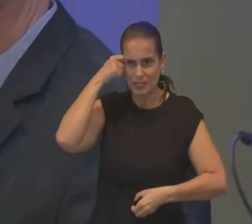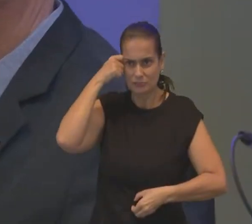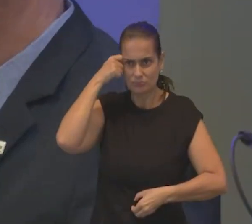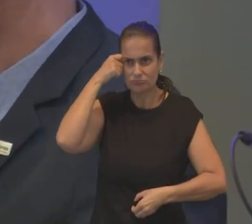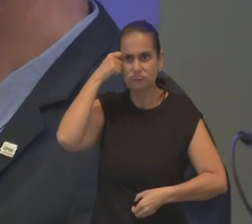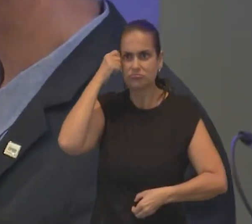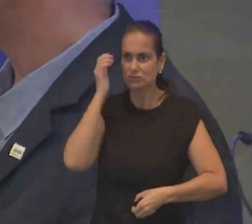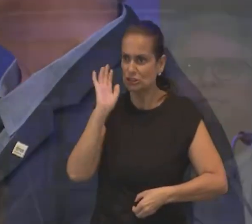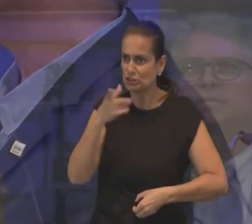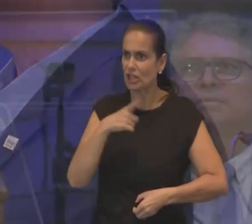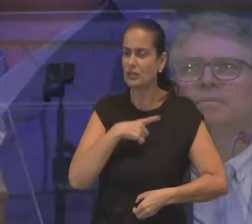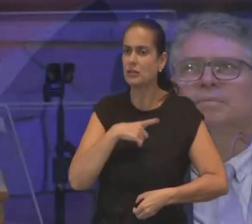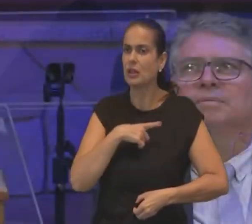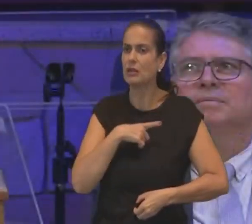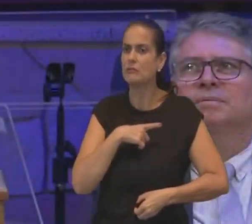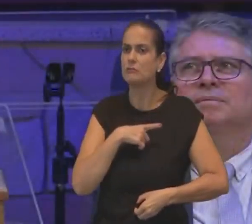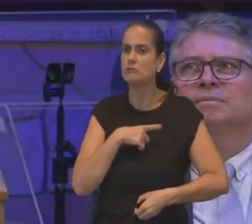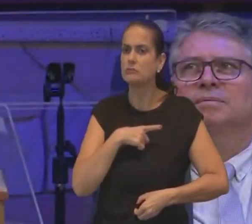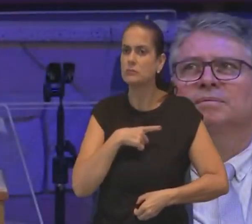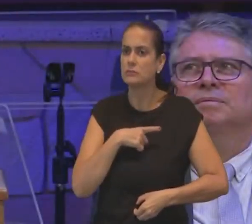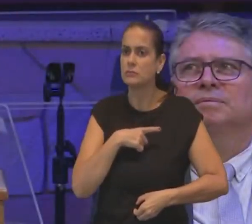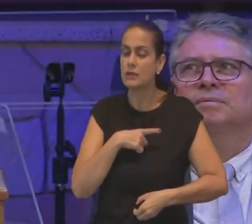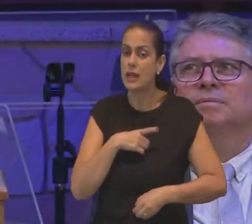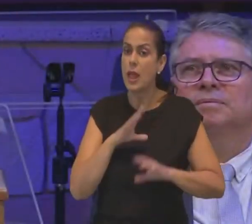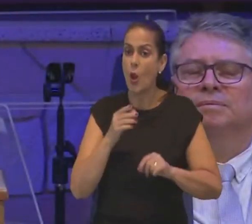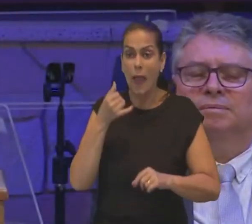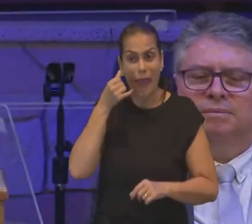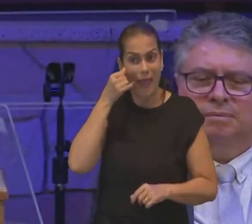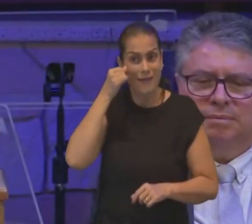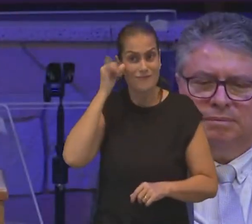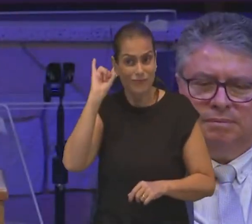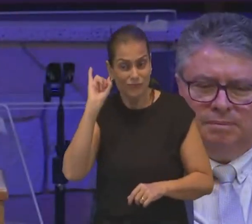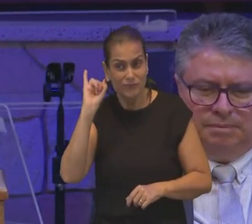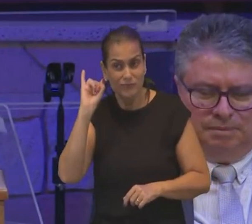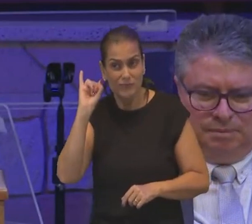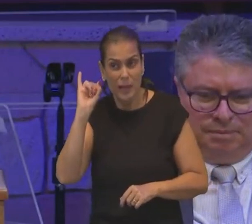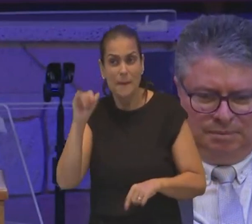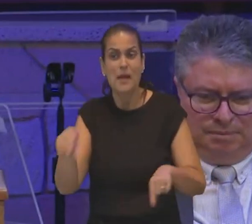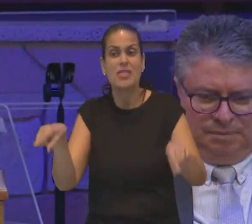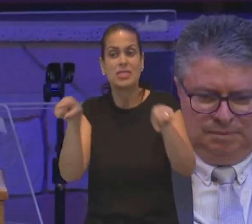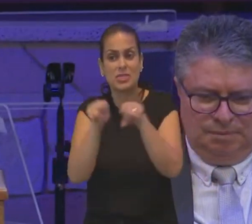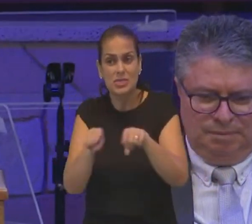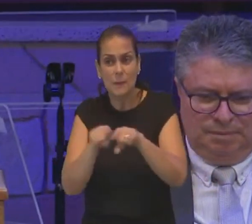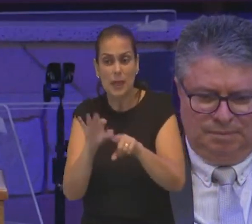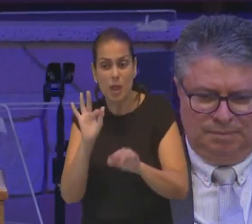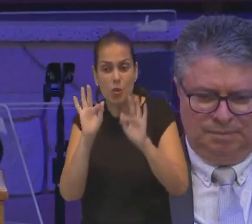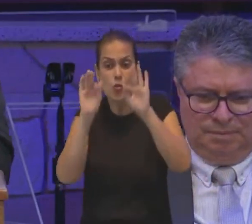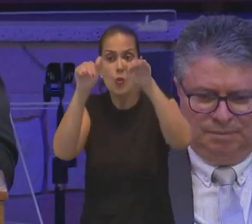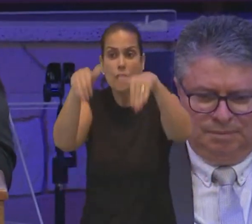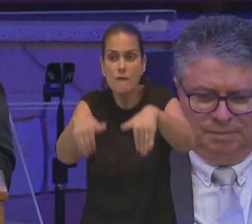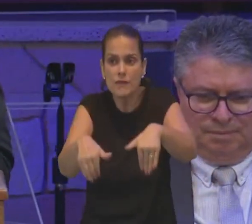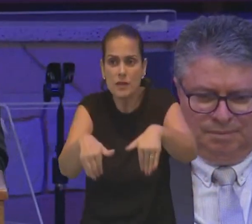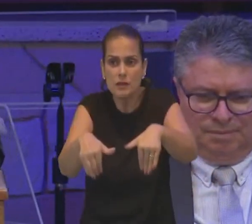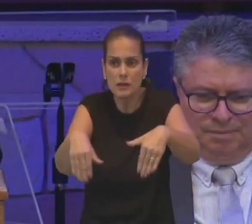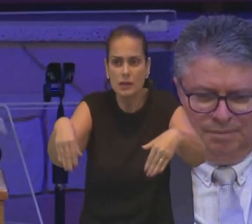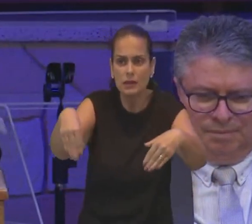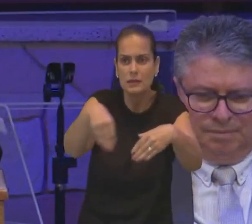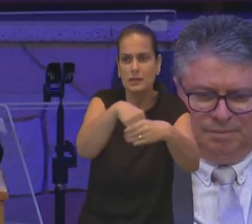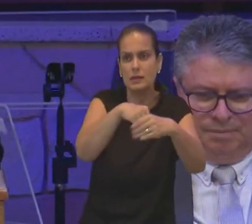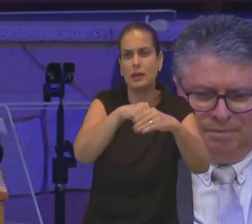Eu costumo dizer que a gente faz o trabalho de prevenção e a gente faz o trabalho no final, lá dentro do